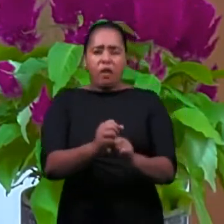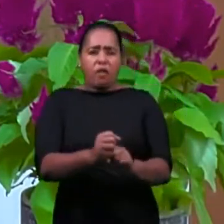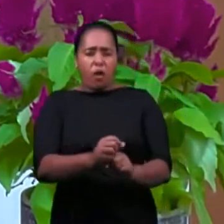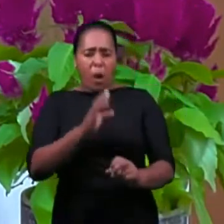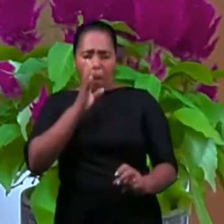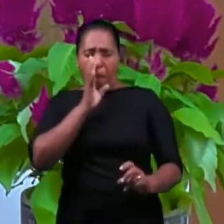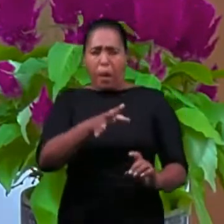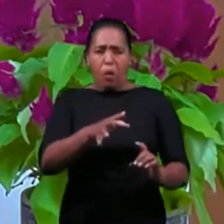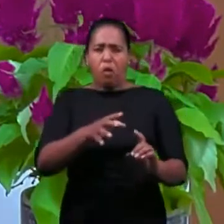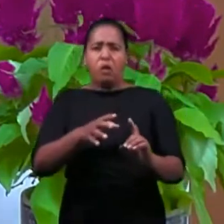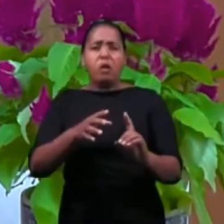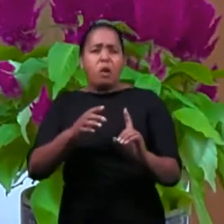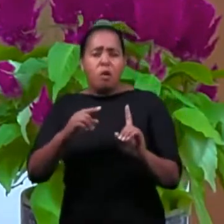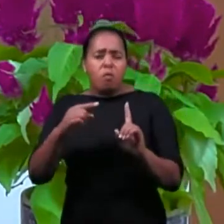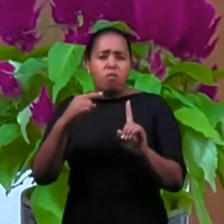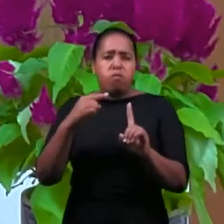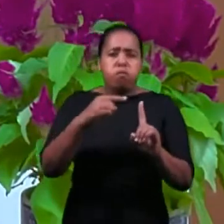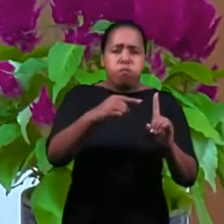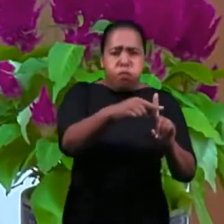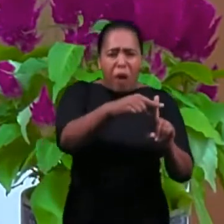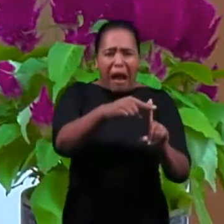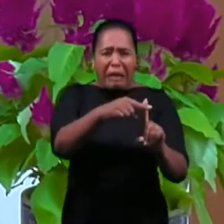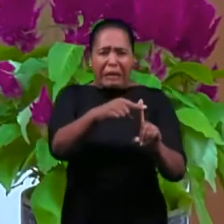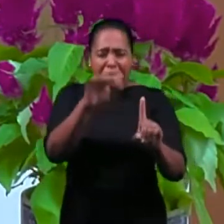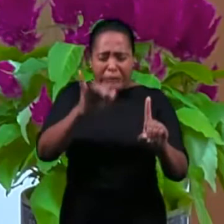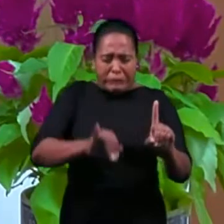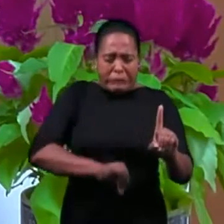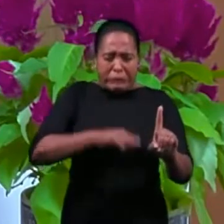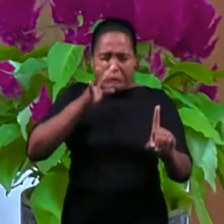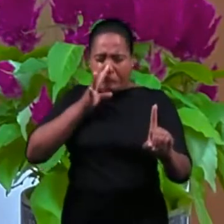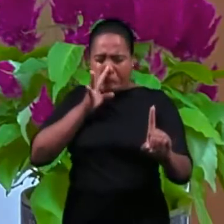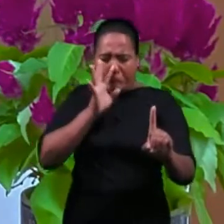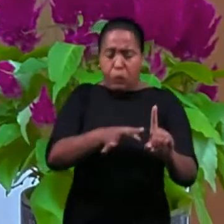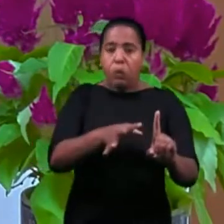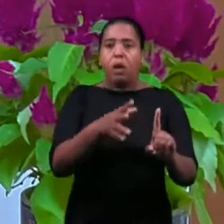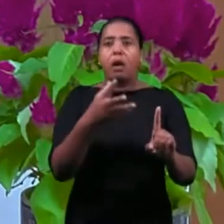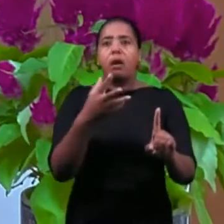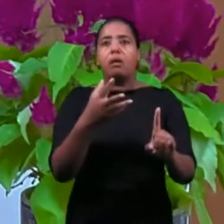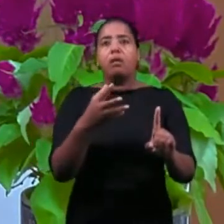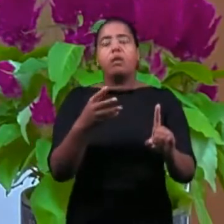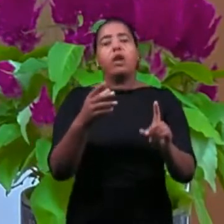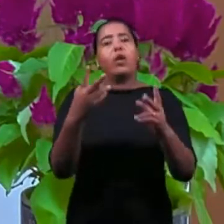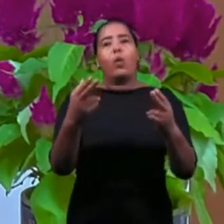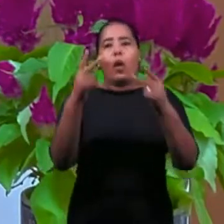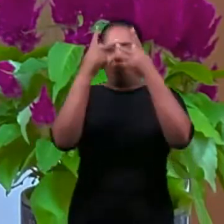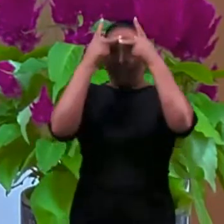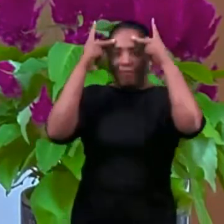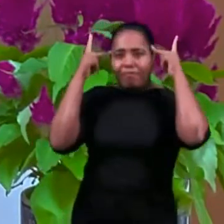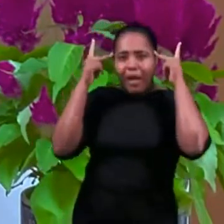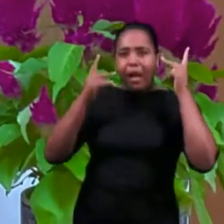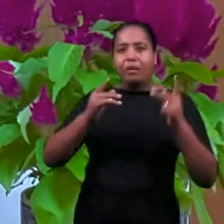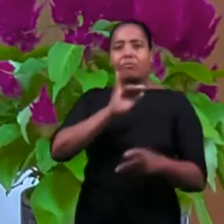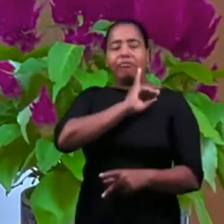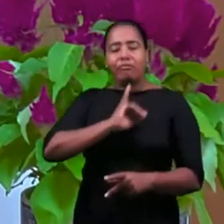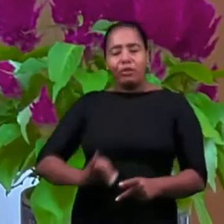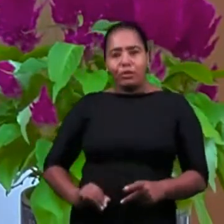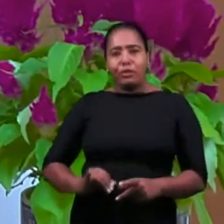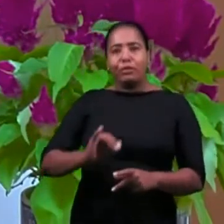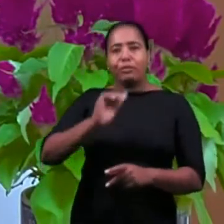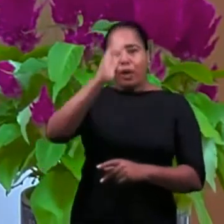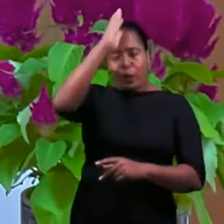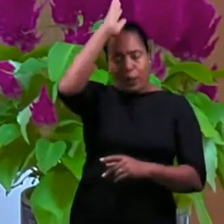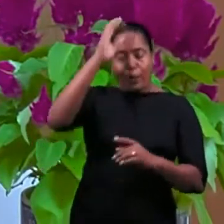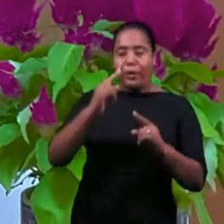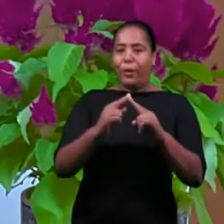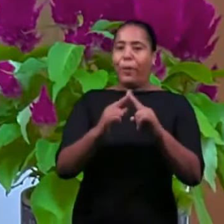para Pilatos, como foi para o Império Romano, mas para nós, a verdade ressuscitou, que